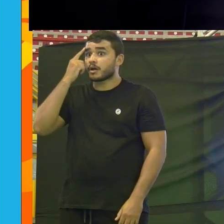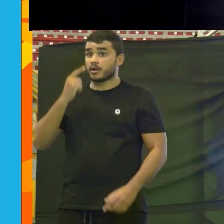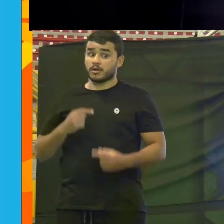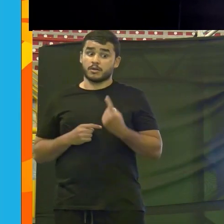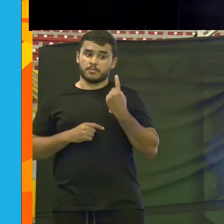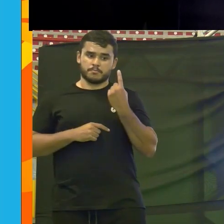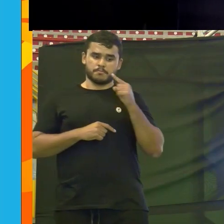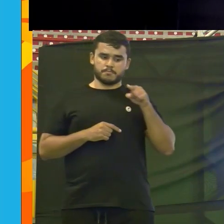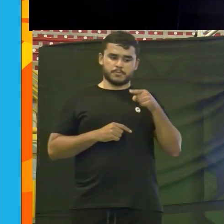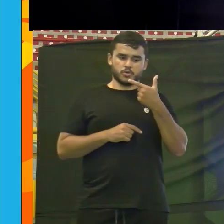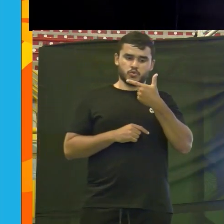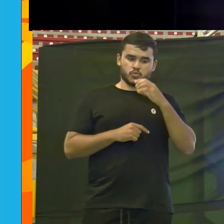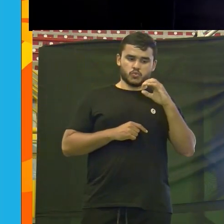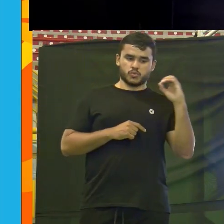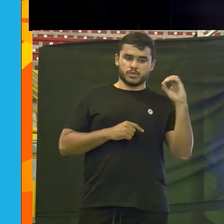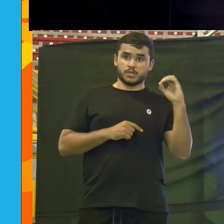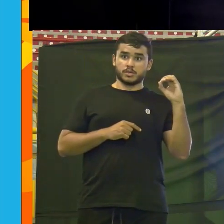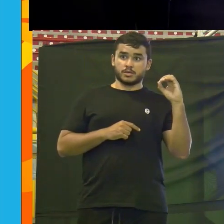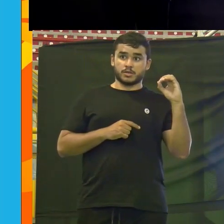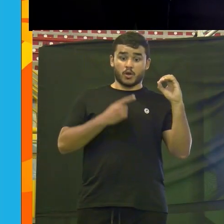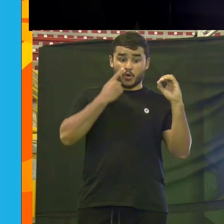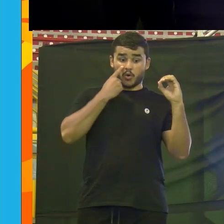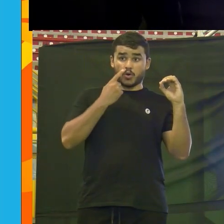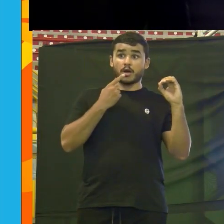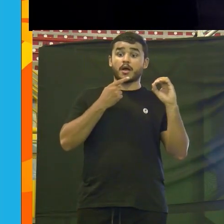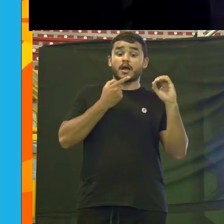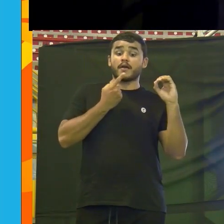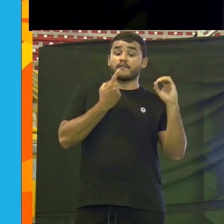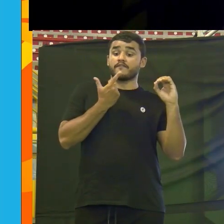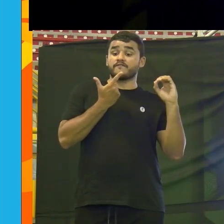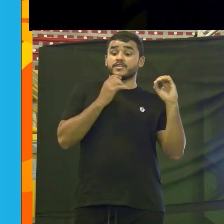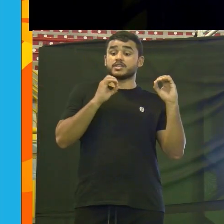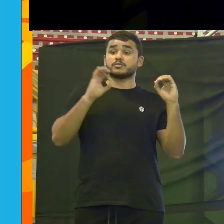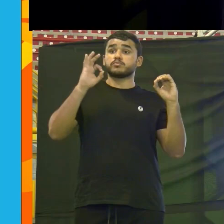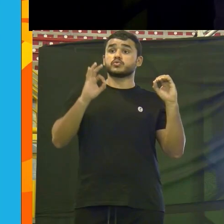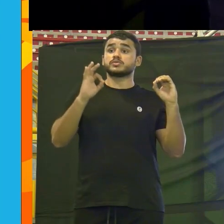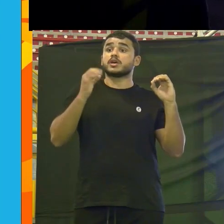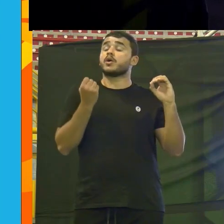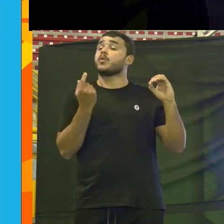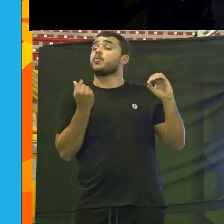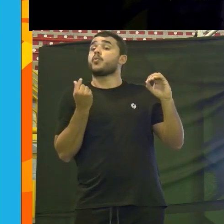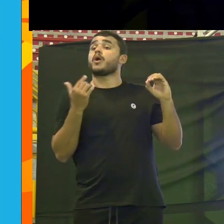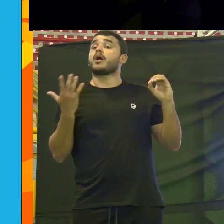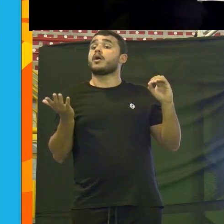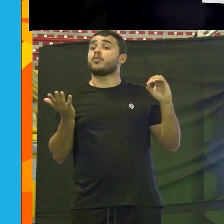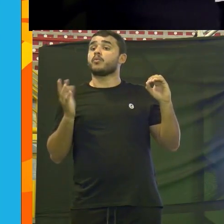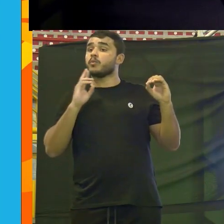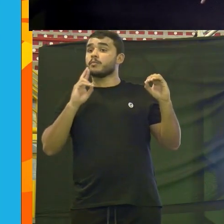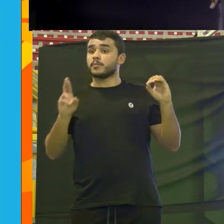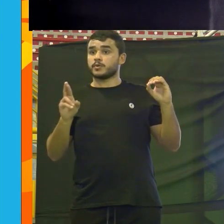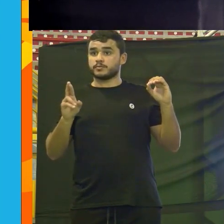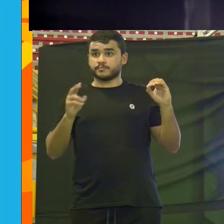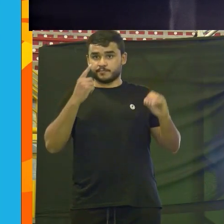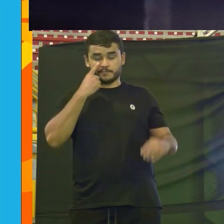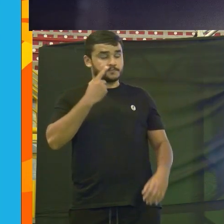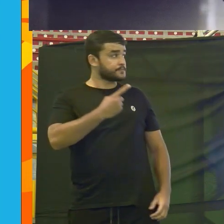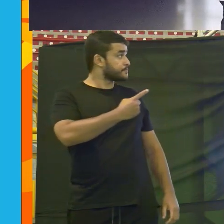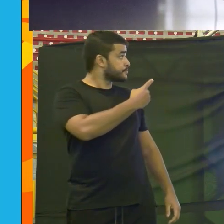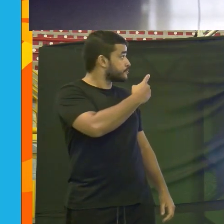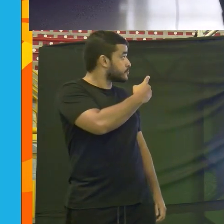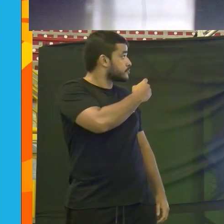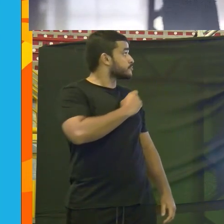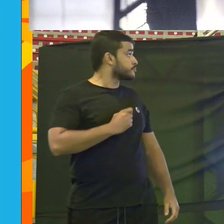dividido por 100, cancela 0, 2 décimos. 2 décimos,